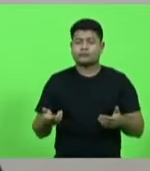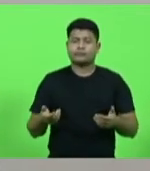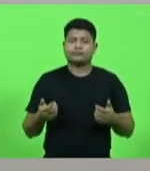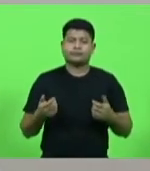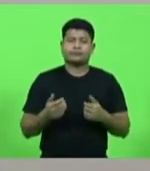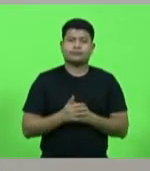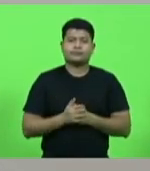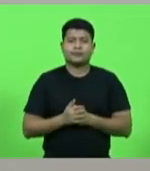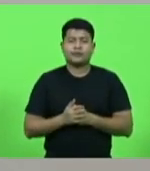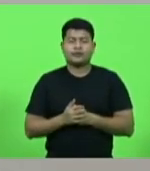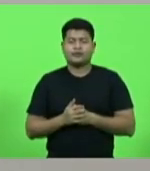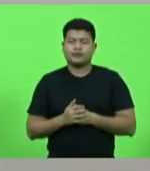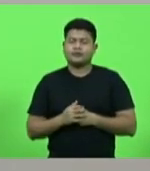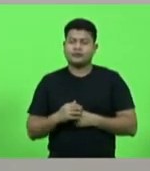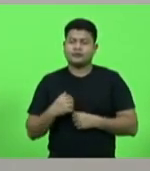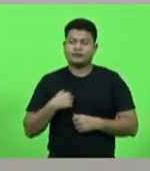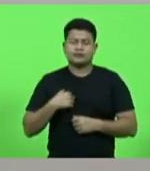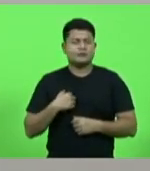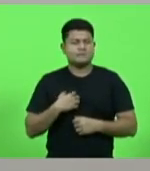de indignação,